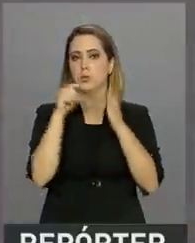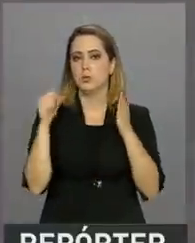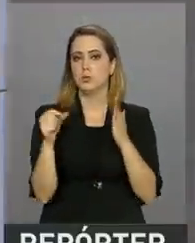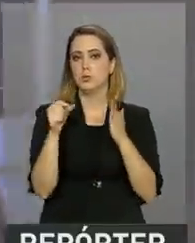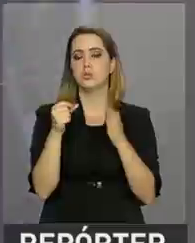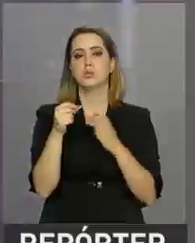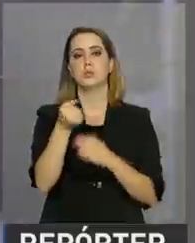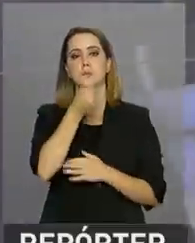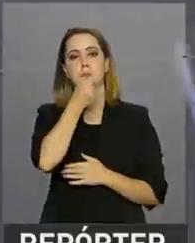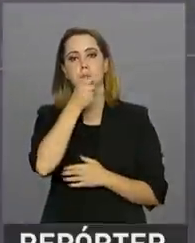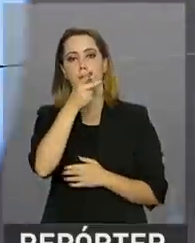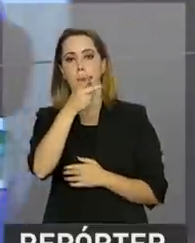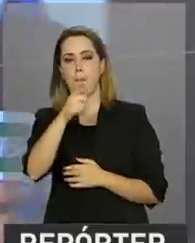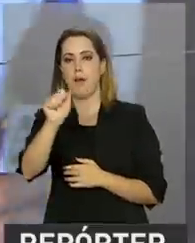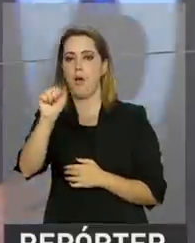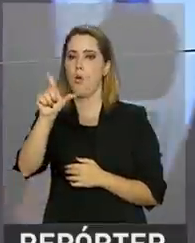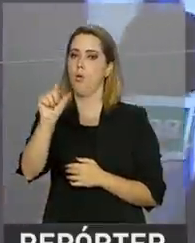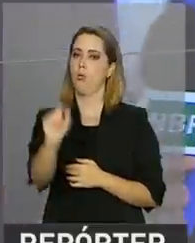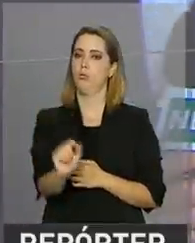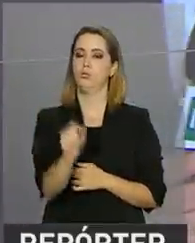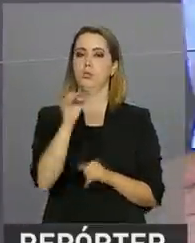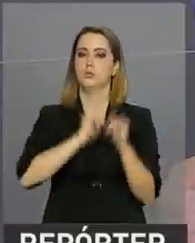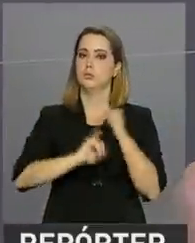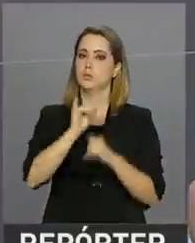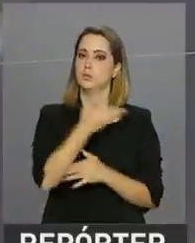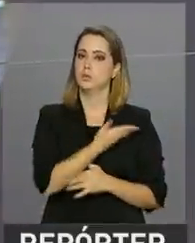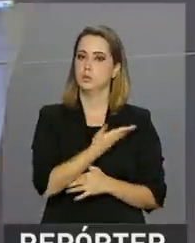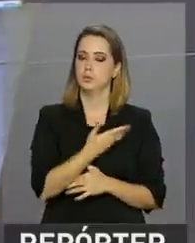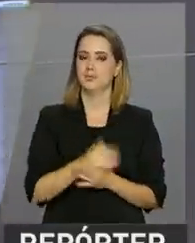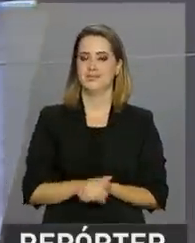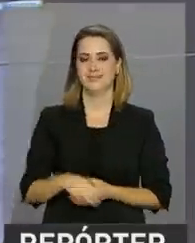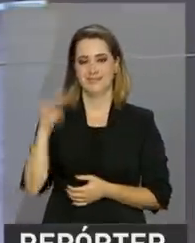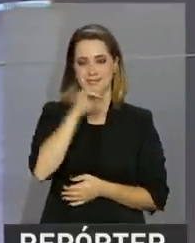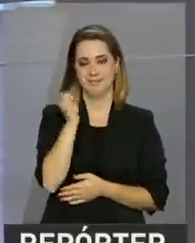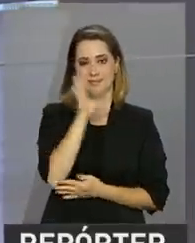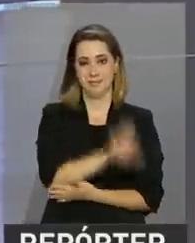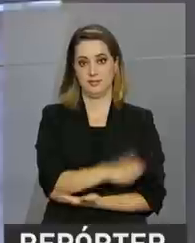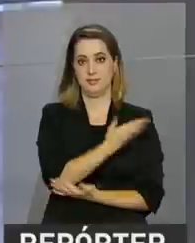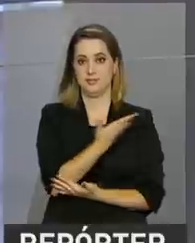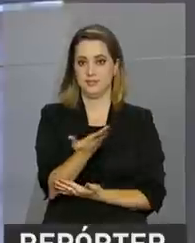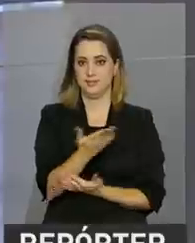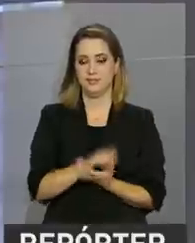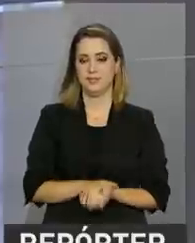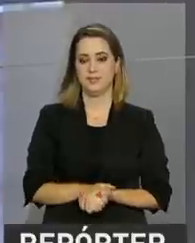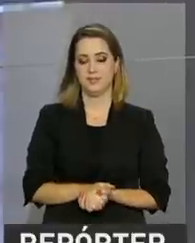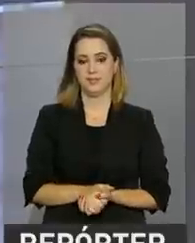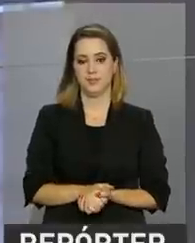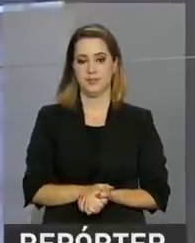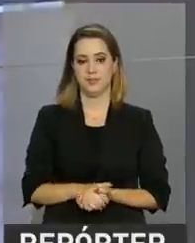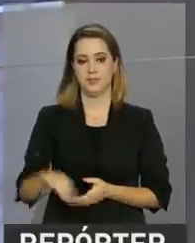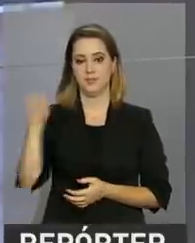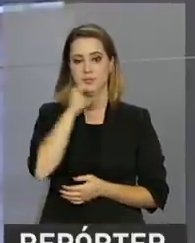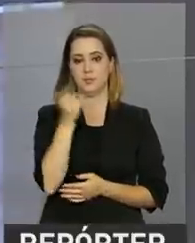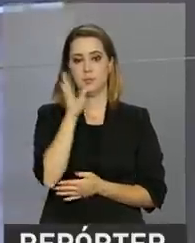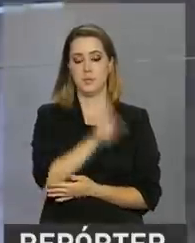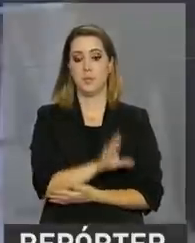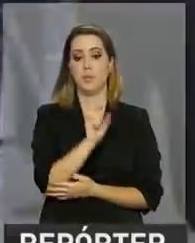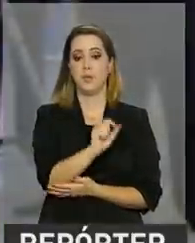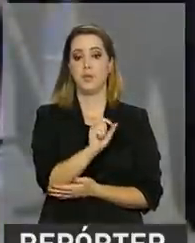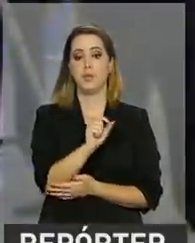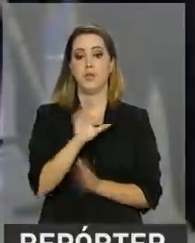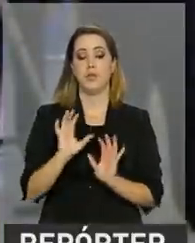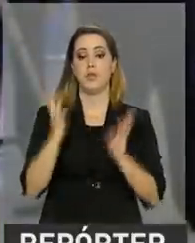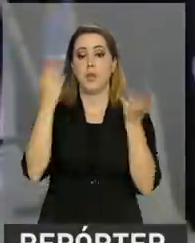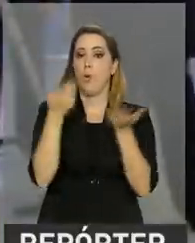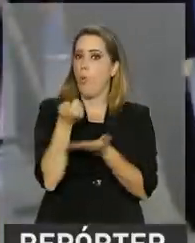do Planalto, o repórter Paulo La Salve tem ao vivo mais informações para a gente. Olá, Paulo. Boa tarde outra vez. Certo, boa tarde. Olha, a cerimônia